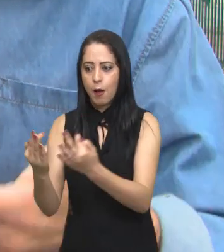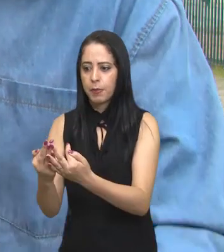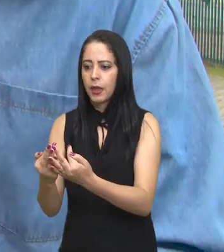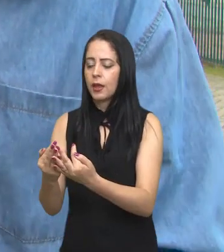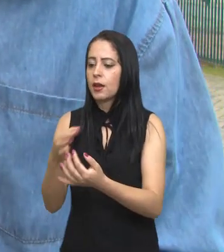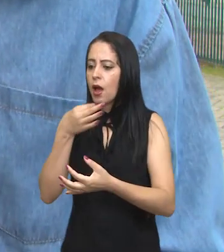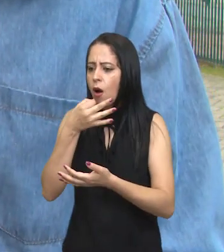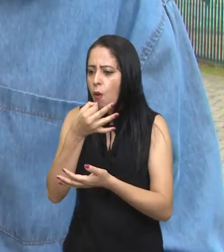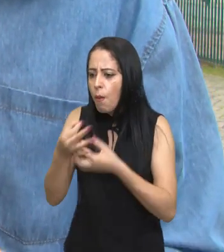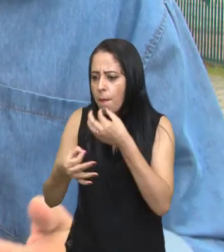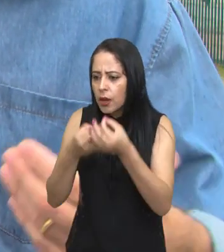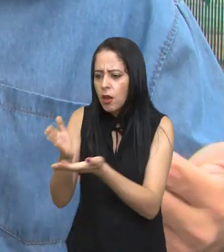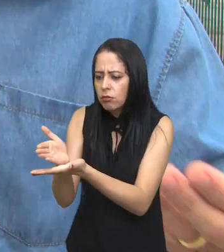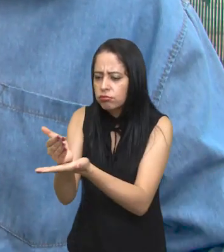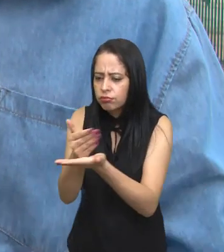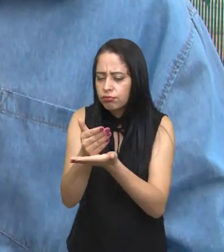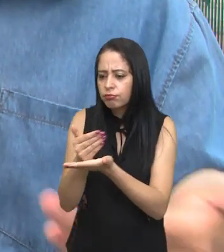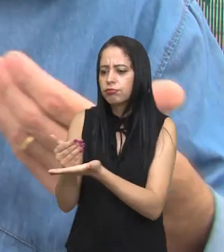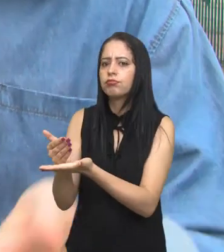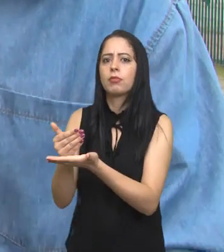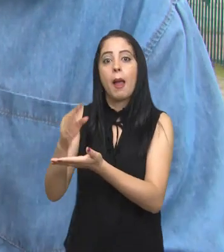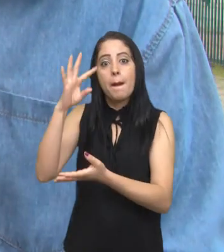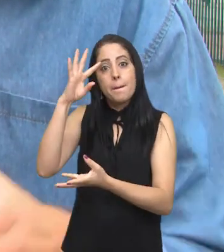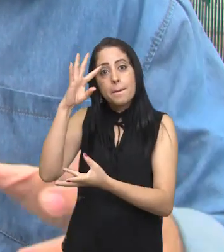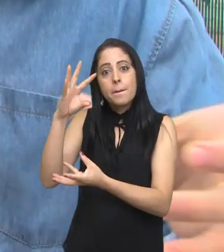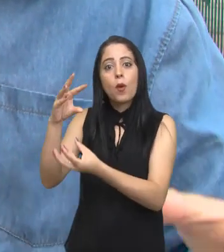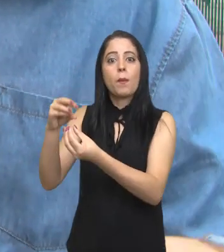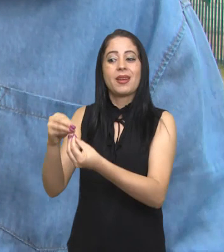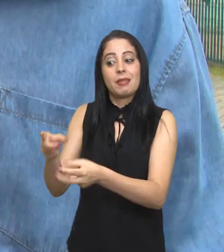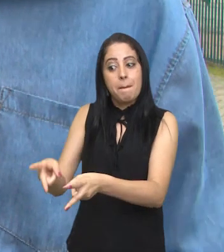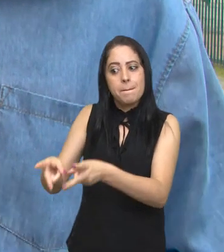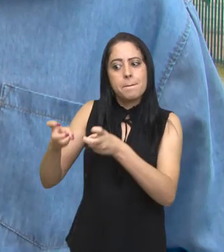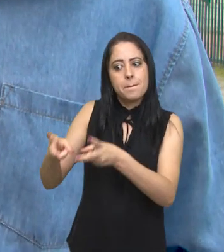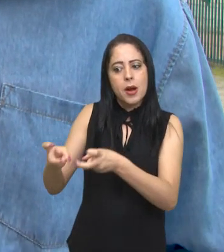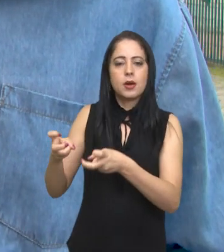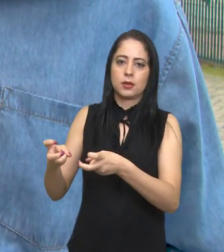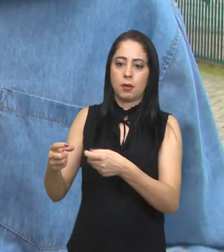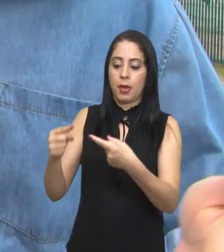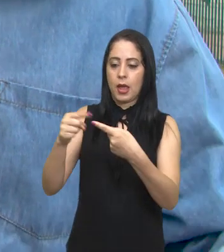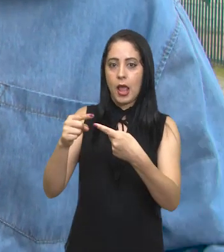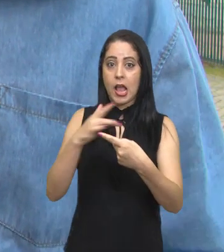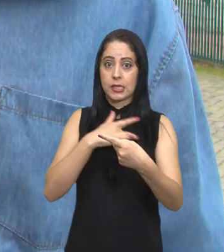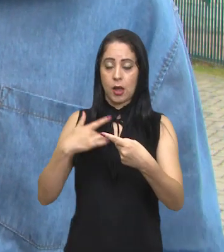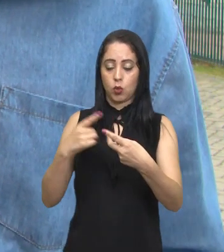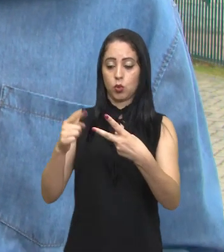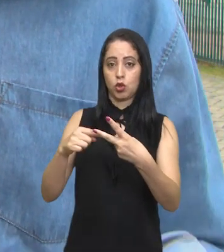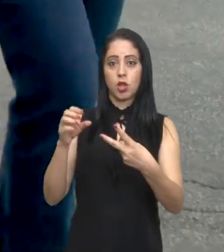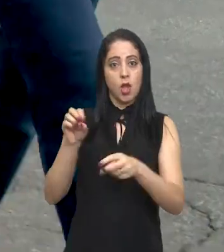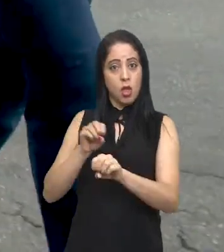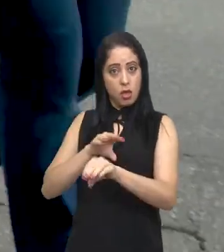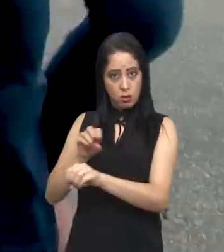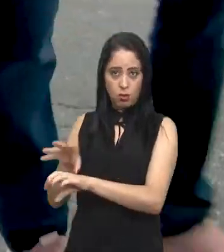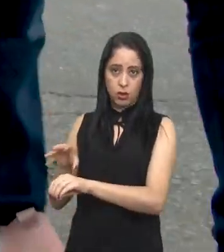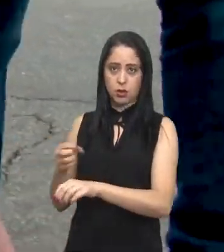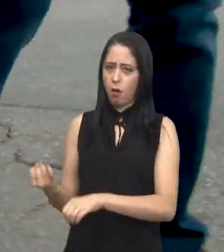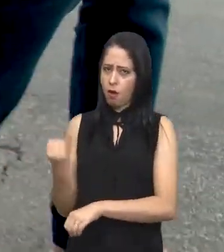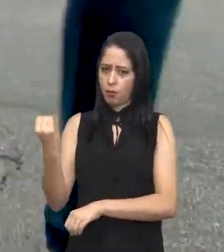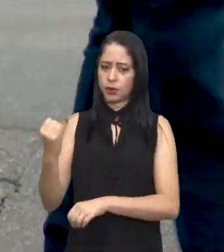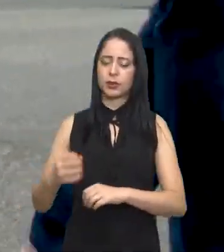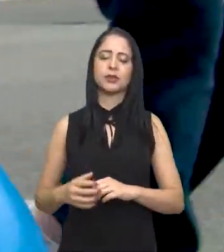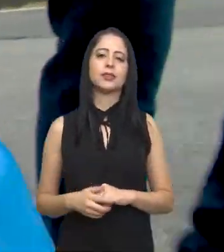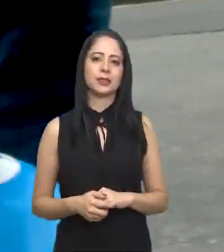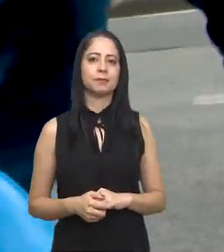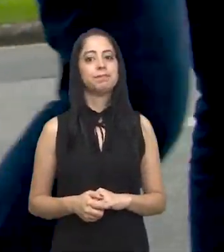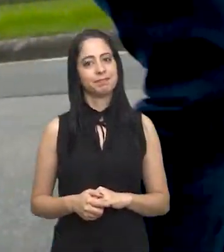pais saber o que que eles estão querendo principalmente é só ir para a saúde que são dois pontos importantíssimos nessa causa e a lição